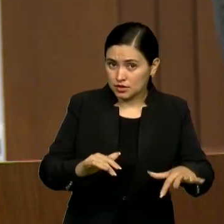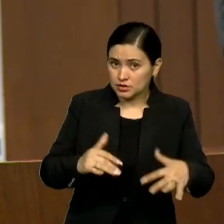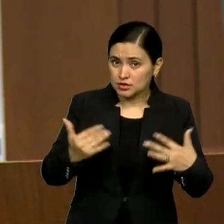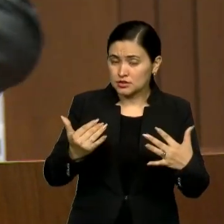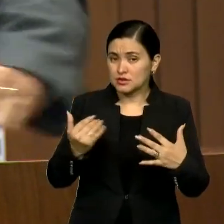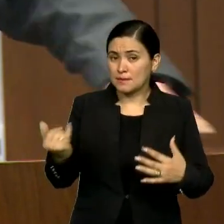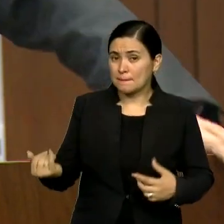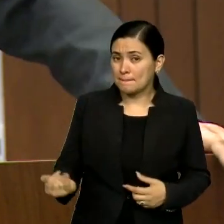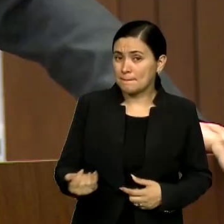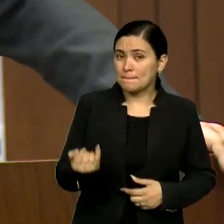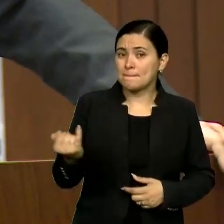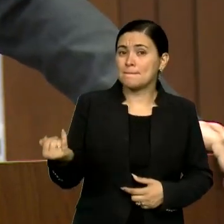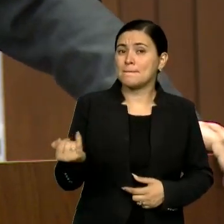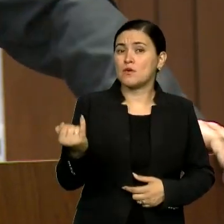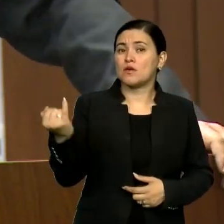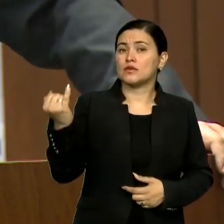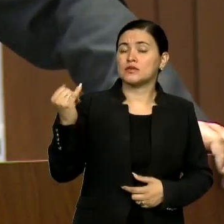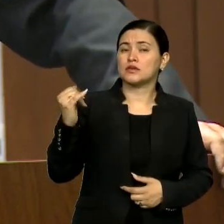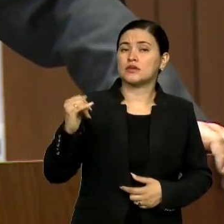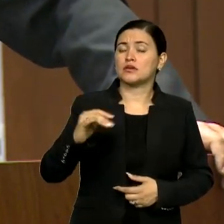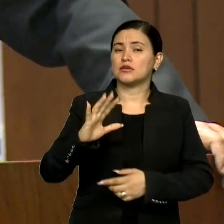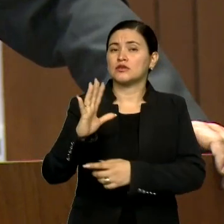importante bioma, que é o do Cerrado,